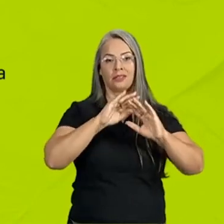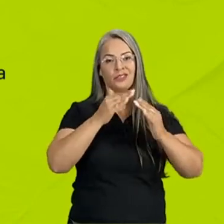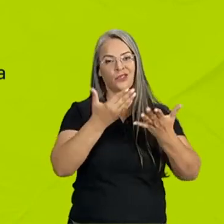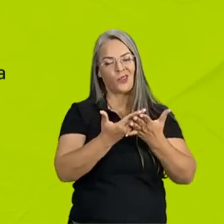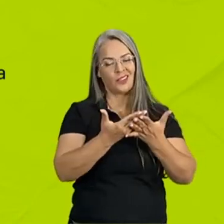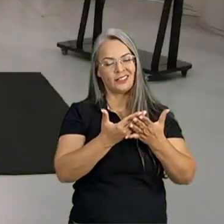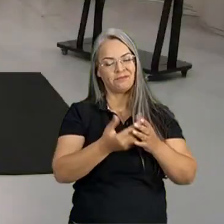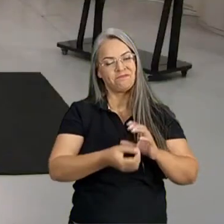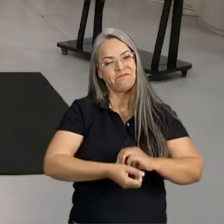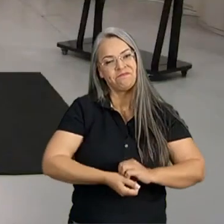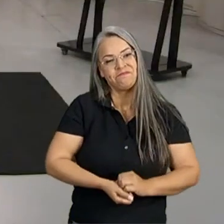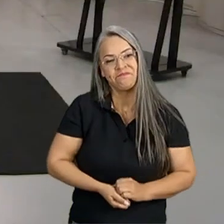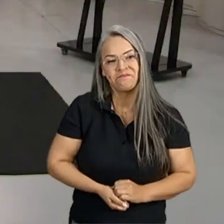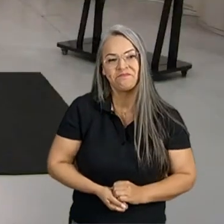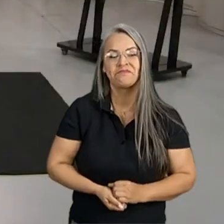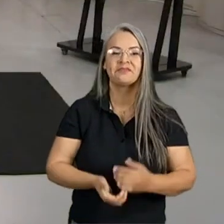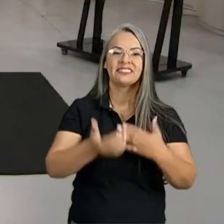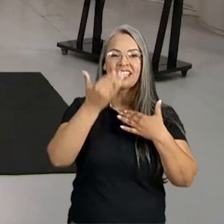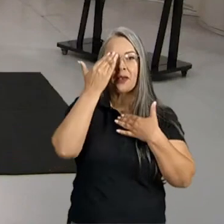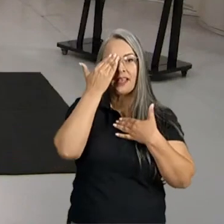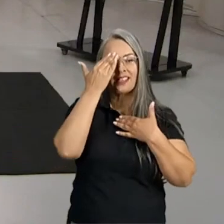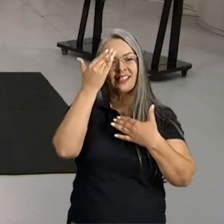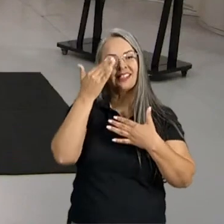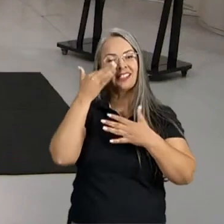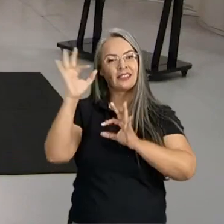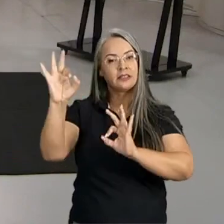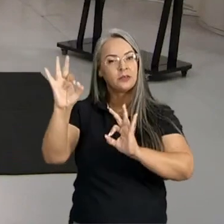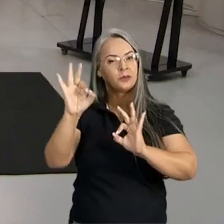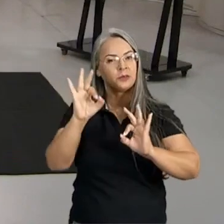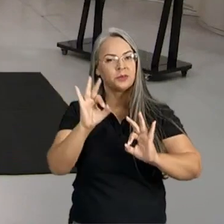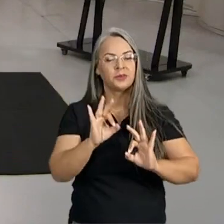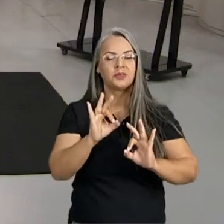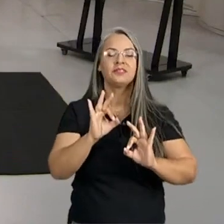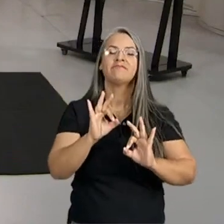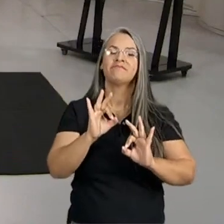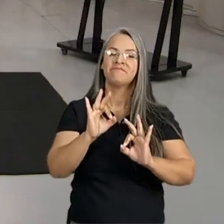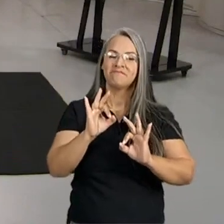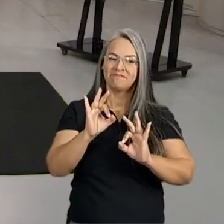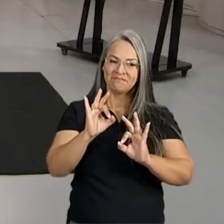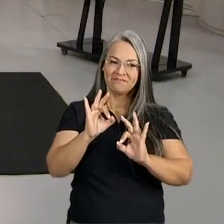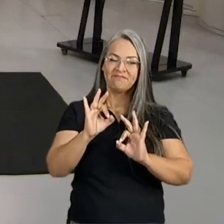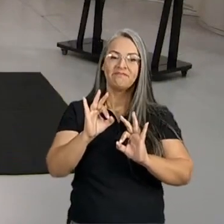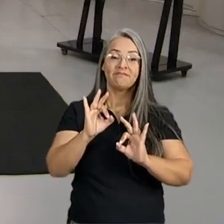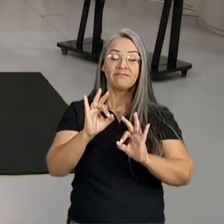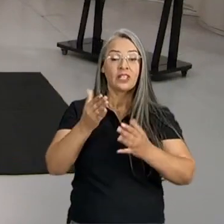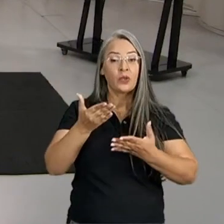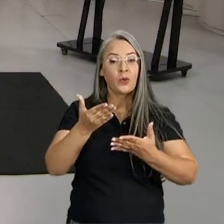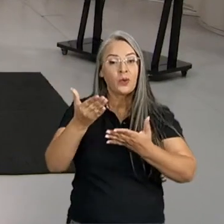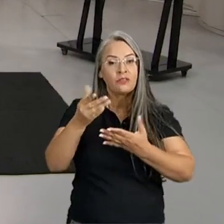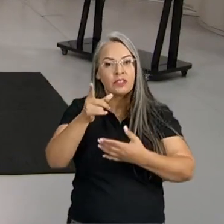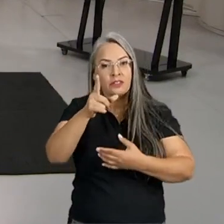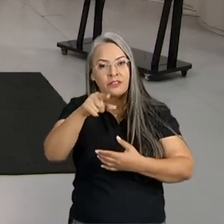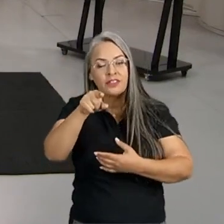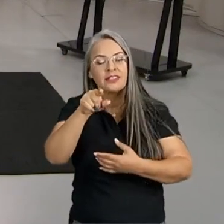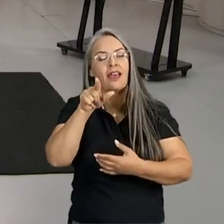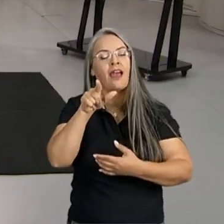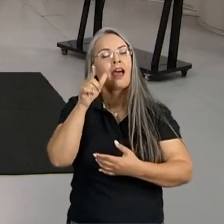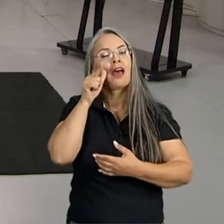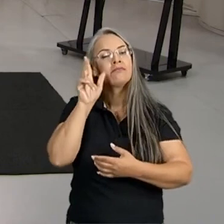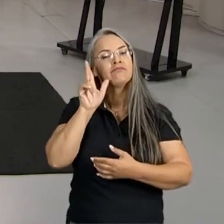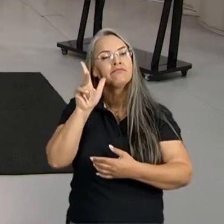eu agradeço a sua companhia agradeço a sua paciência e Convido você a continuar